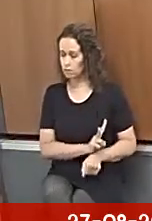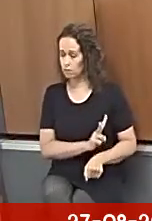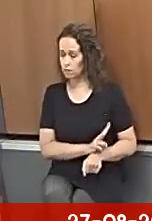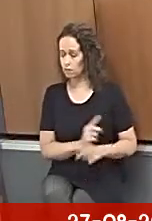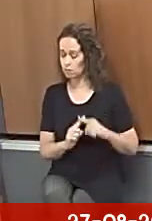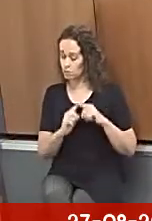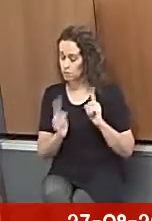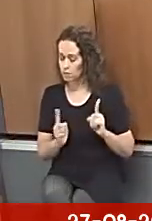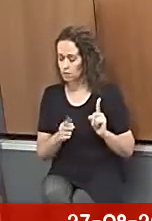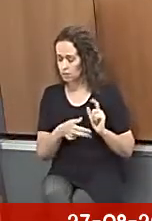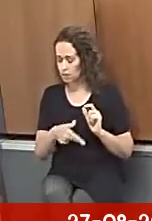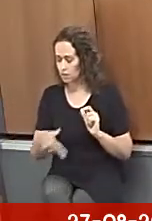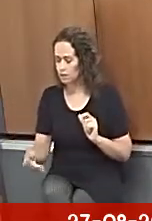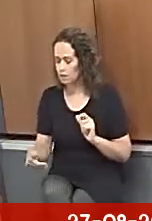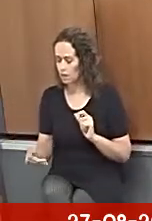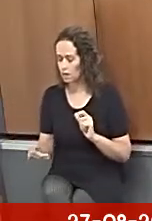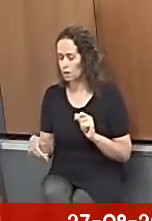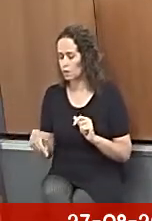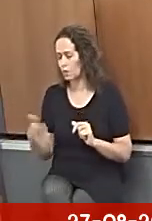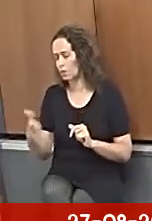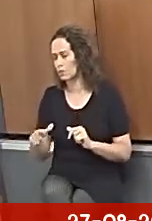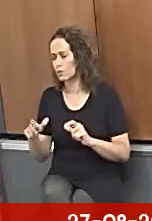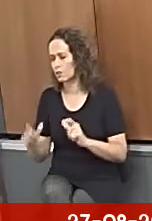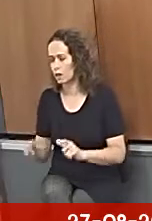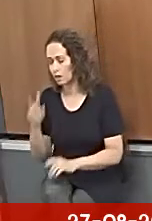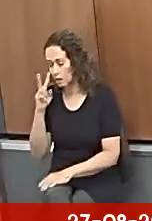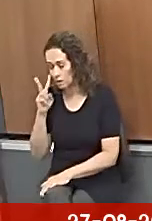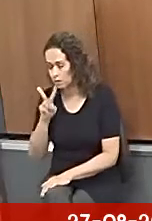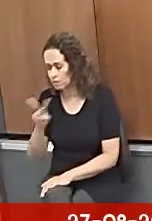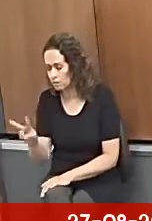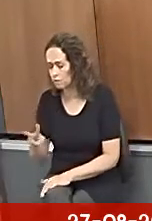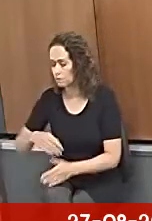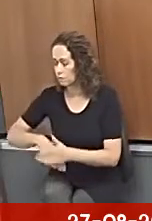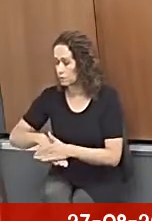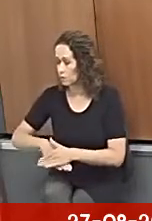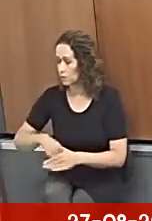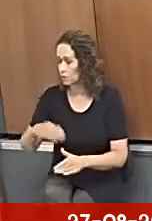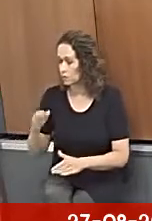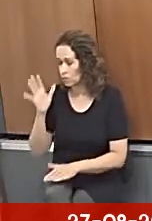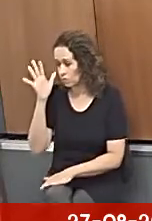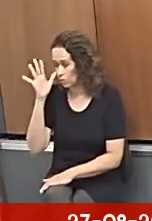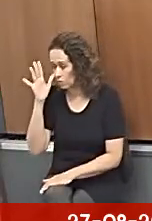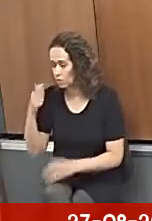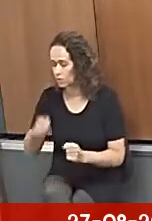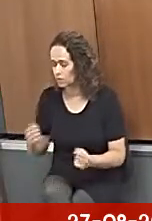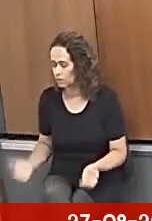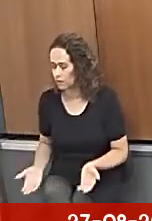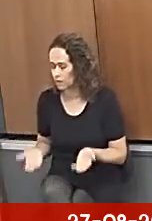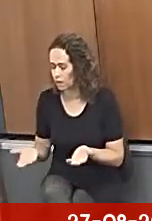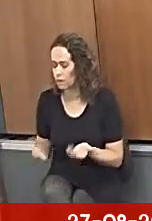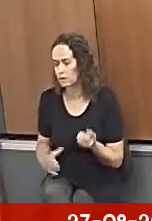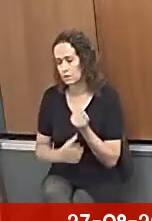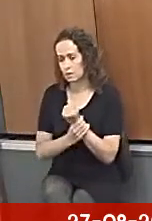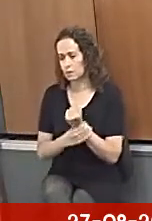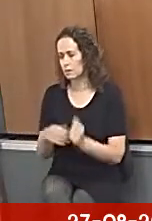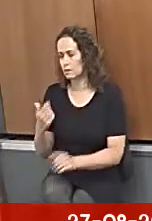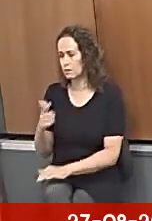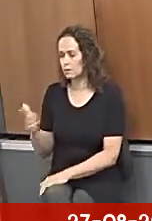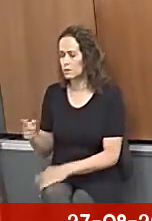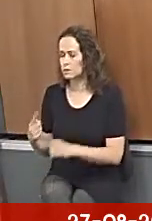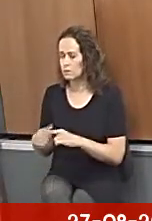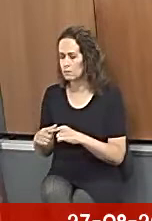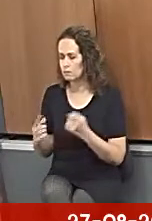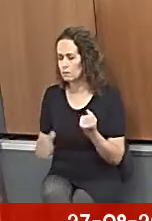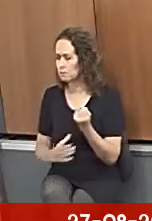área onde que tal som e depois ver o jogo você tem que ser carregado e quando não tem segurança eles não ficam ali porque